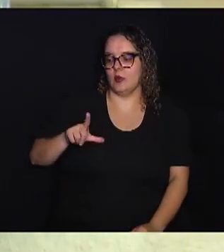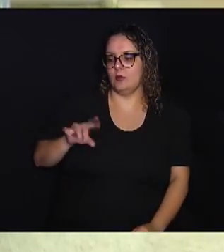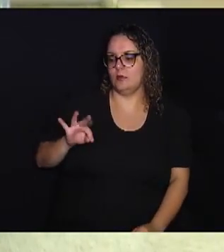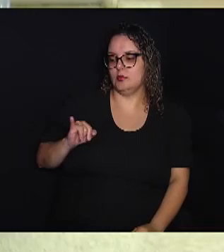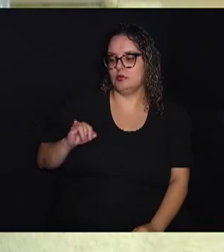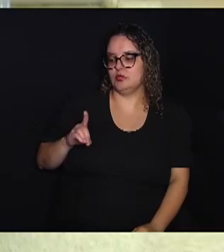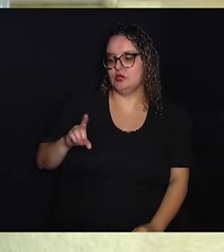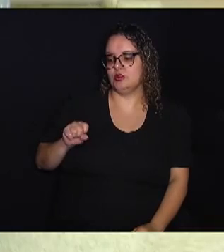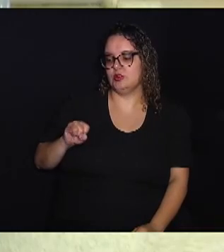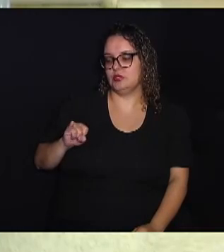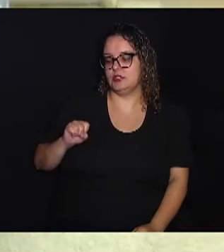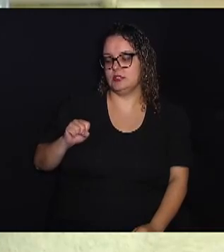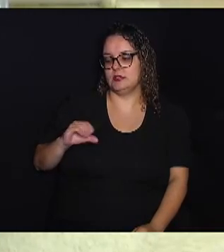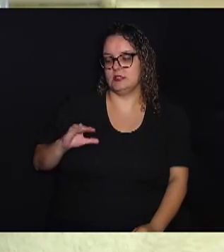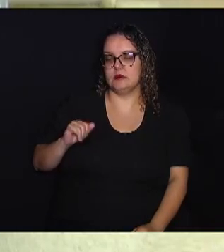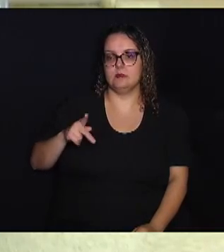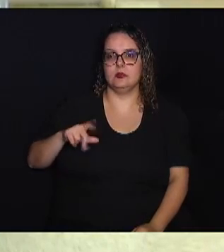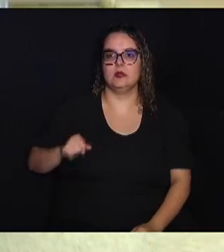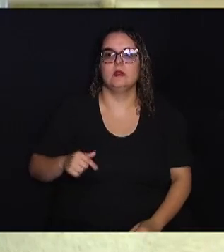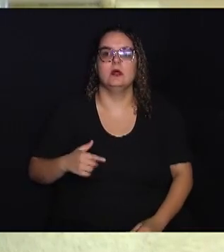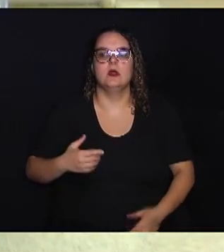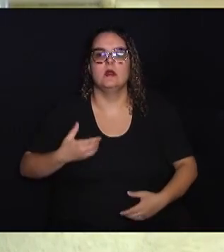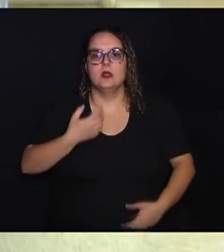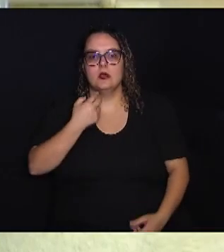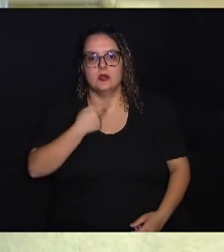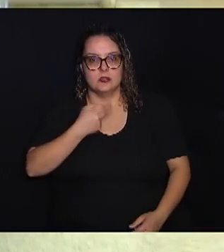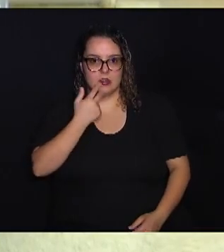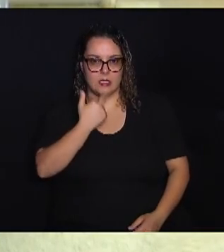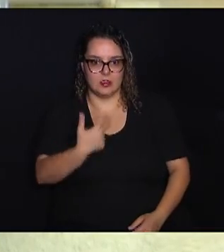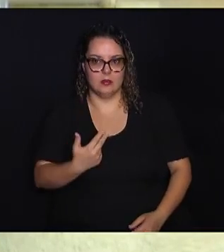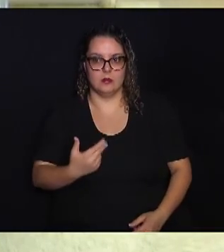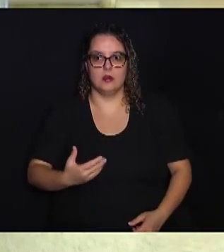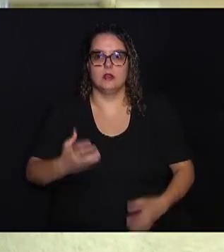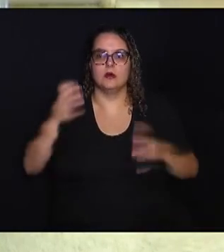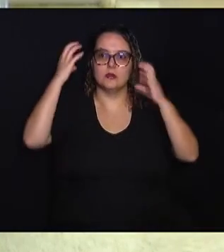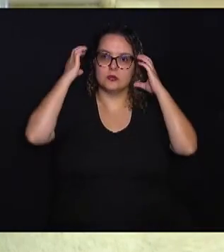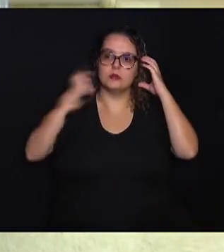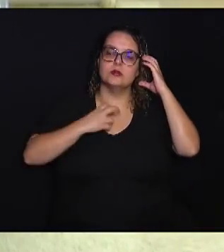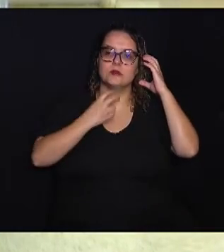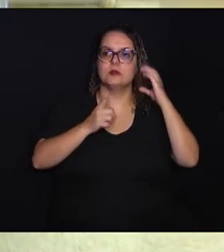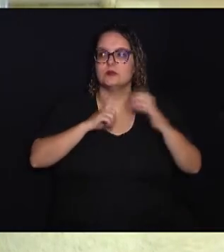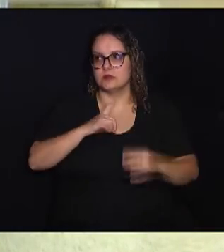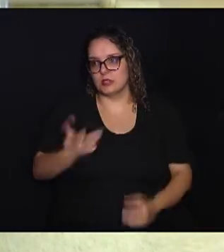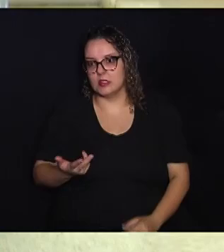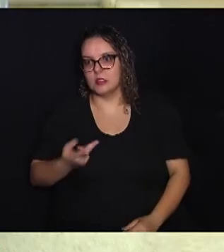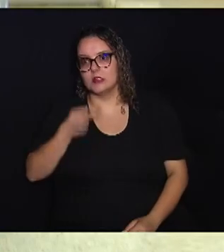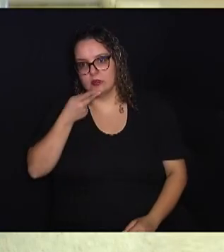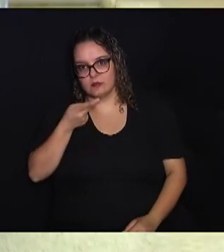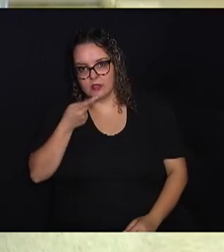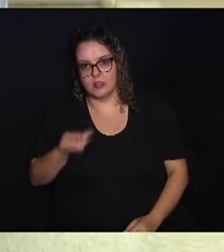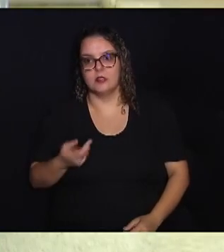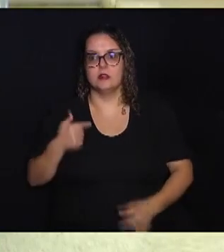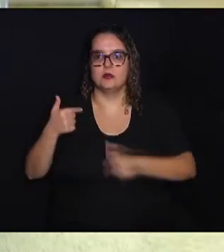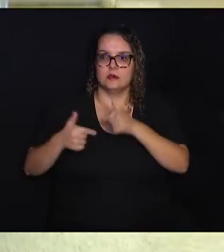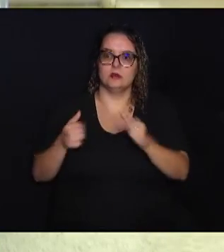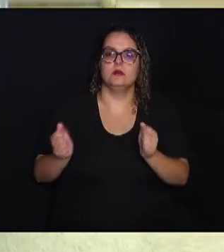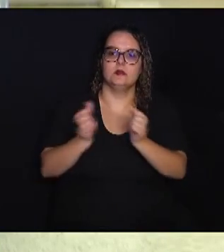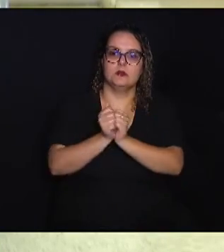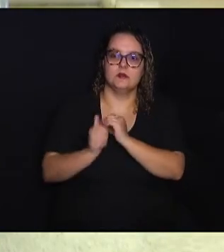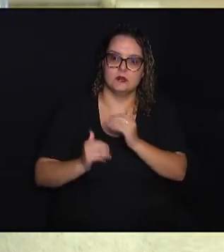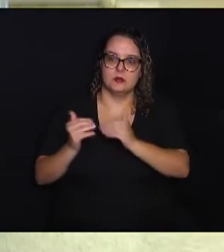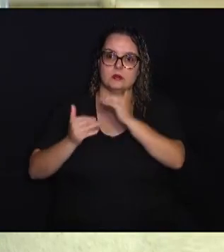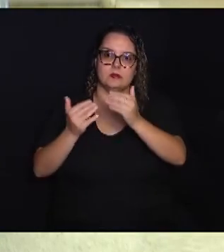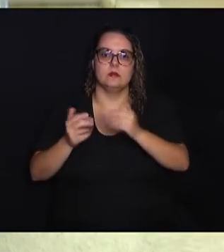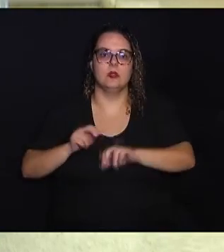na parte da fala, linguagem, tem a fono, né, então nós vamos encaminhando e trabalhando junto para melhor desenvolvimento